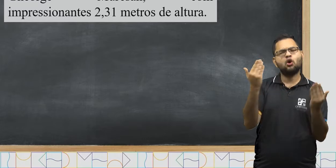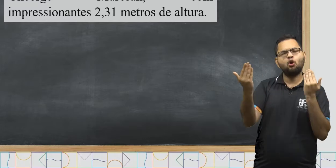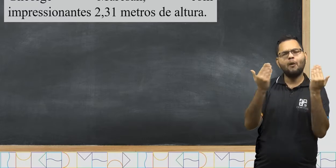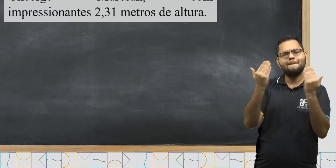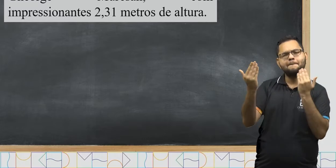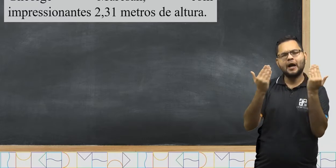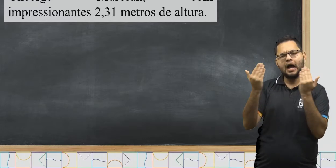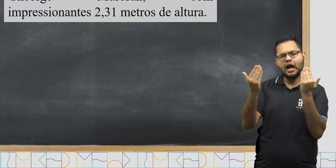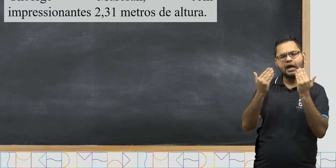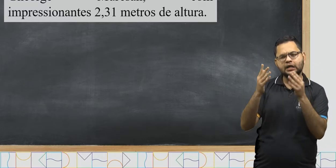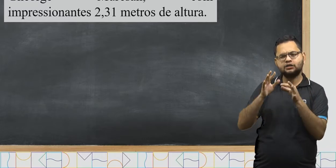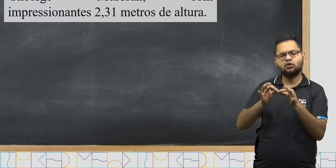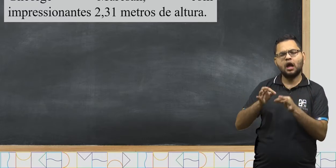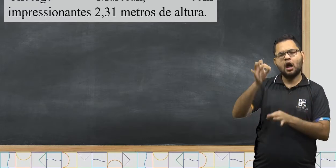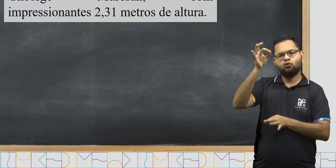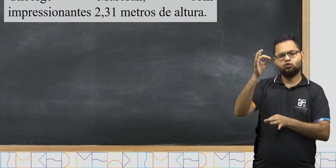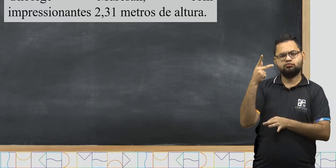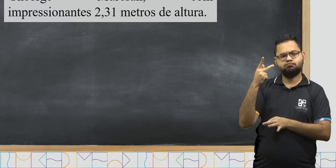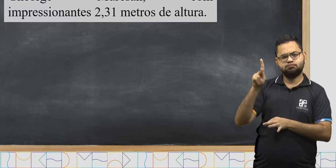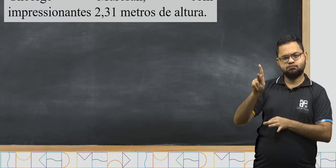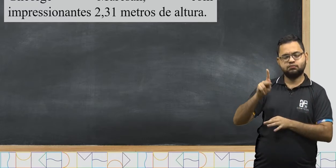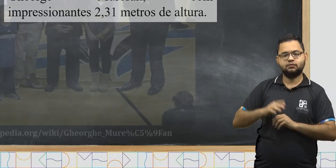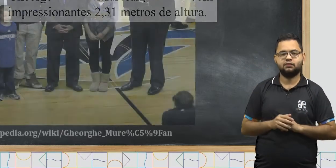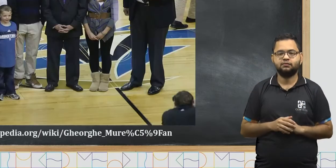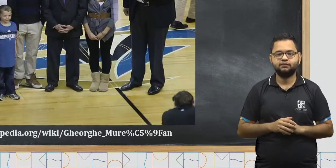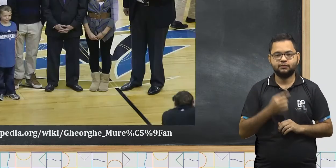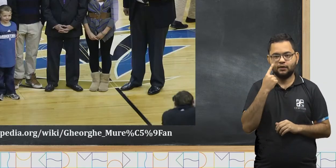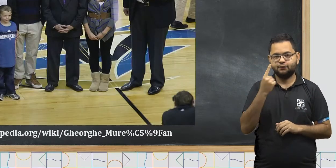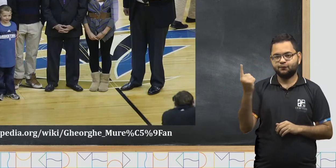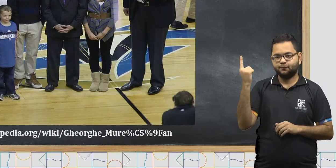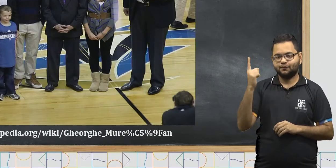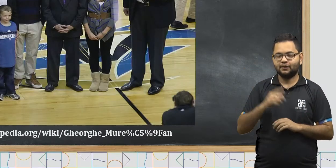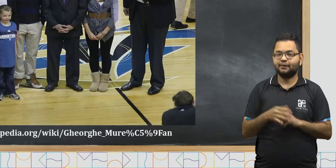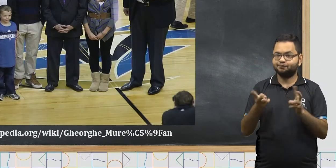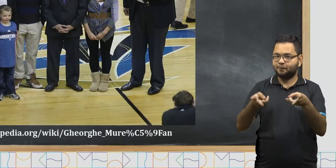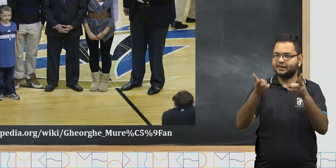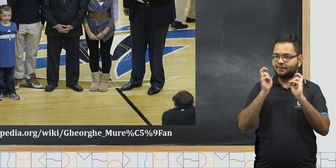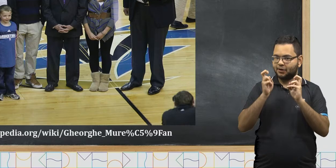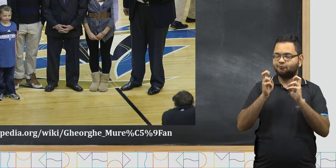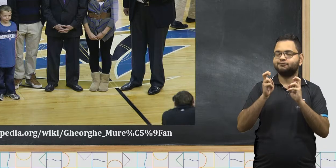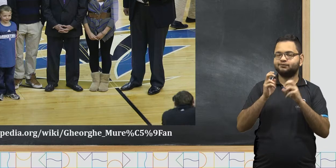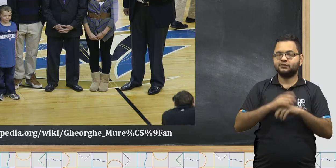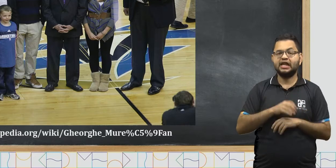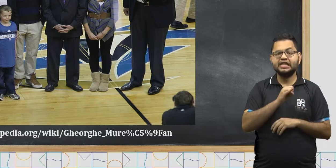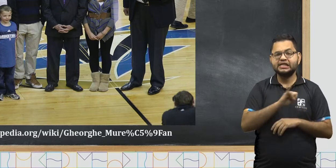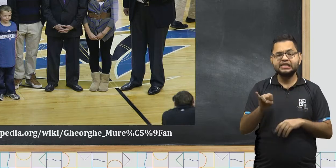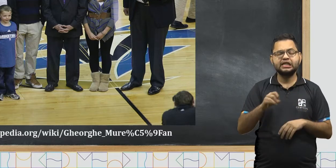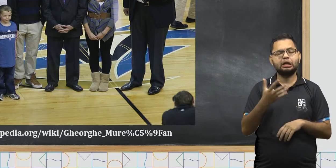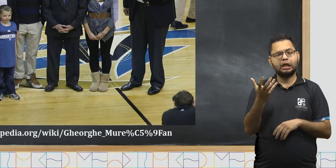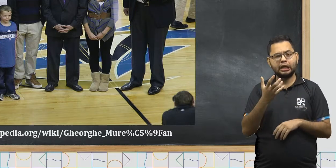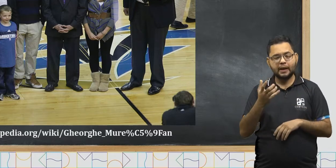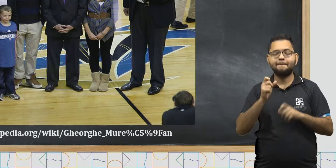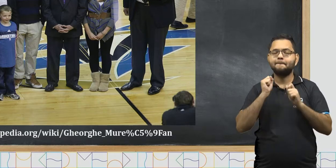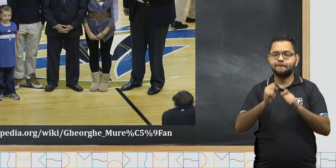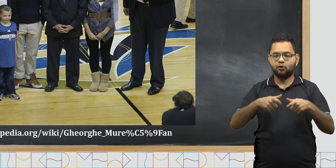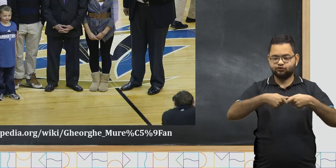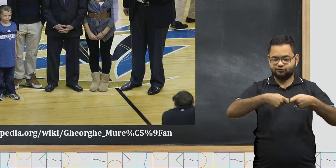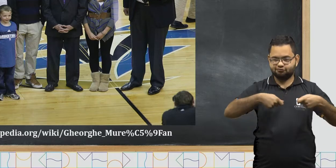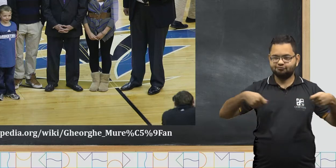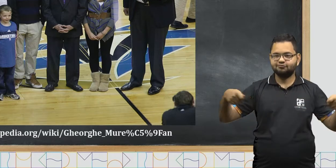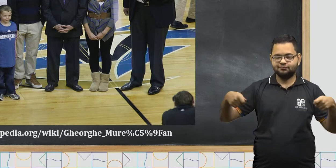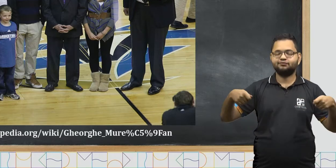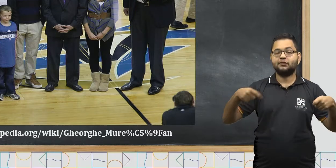dele com as pessoas que se encontram ao lado dele. Se você quiser, pegue uma fita métrica em